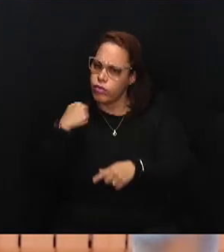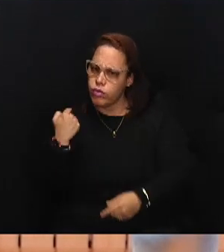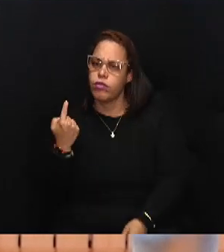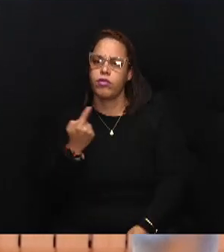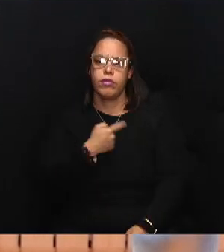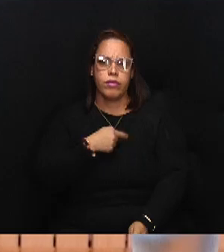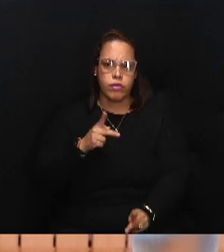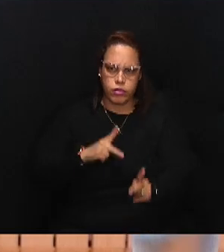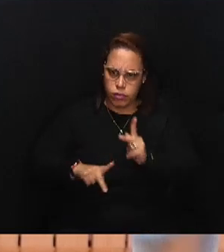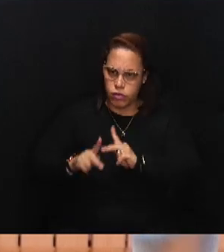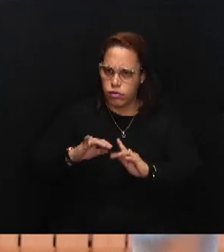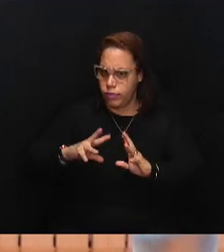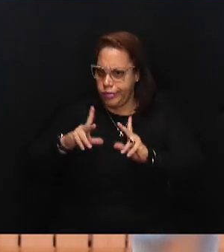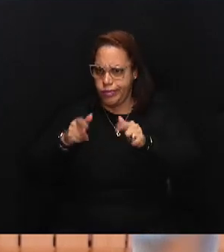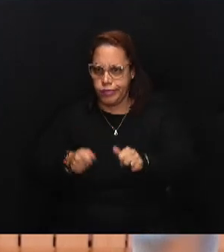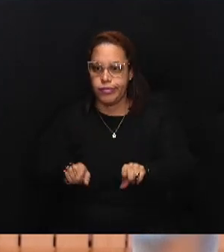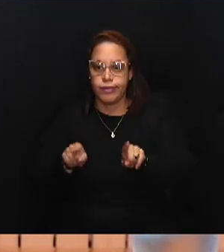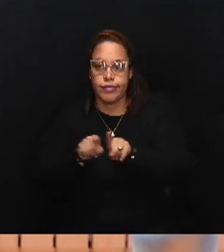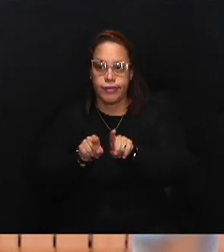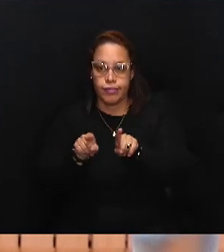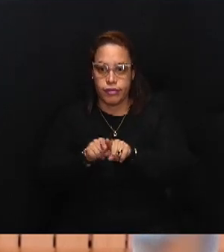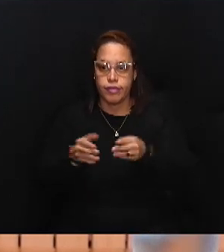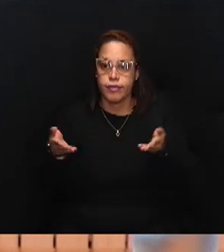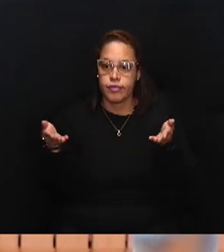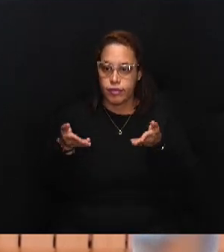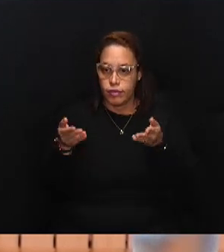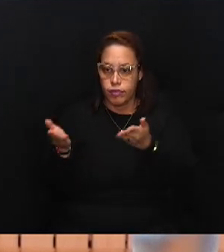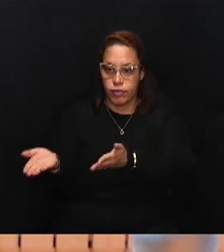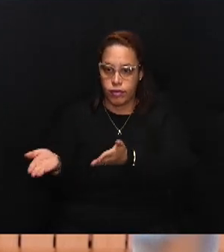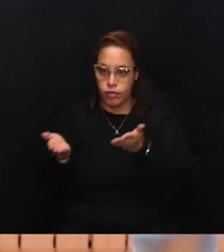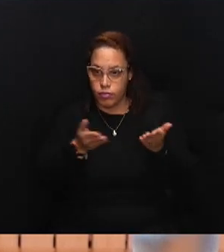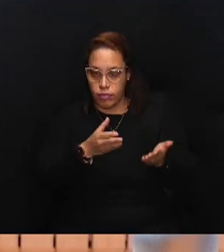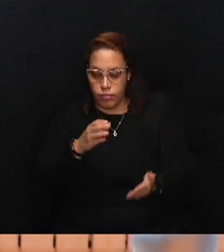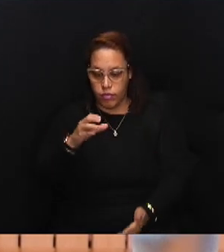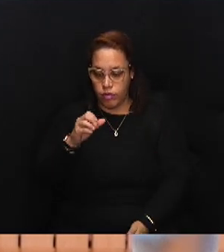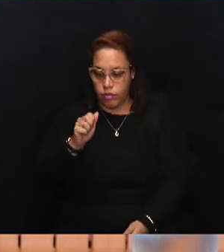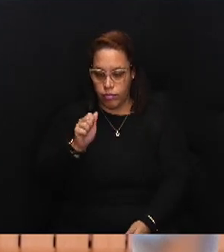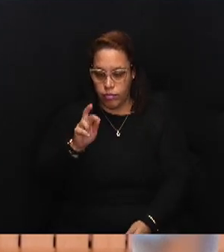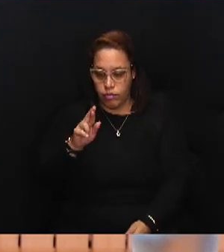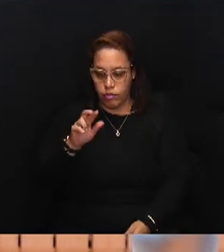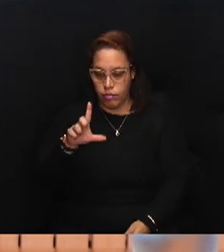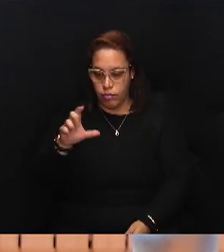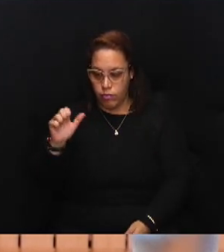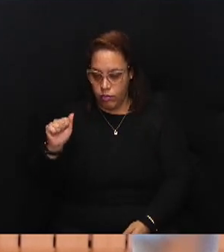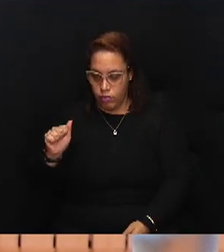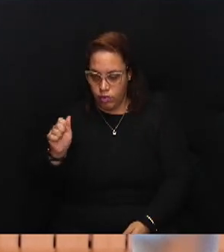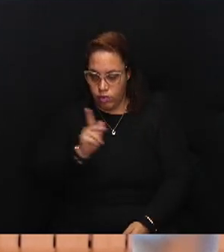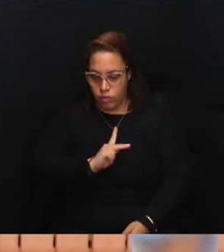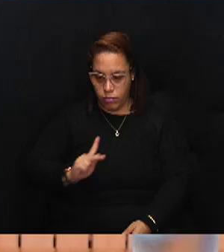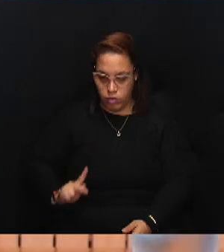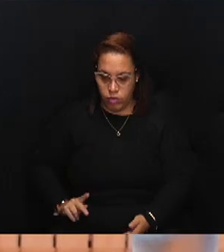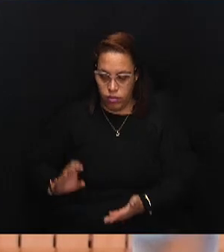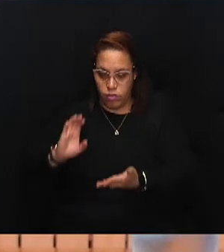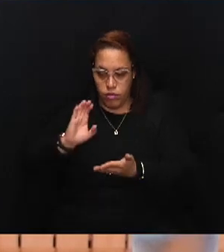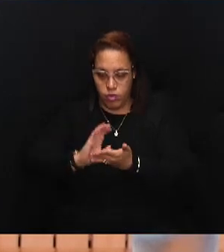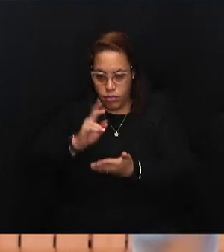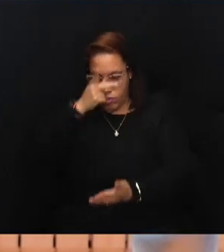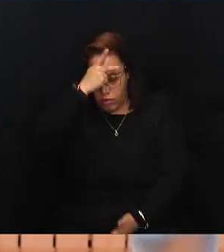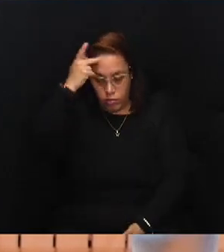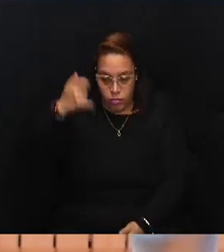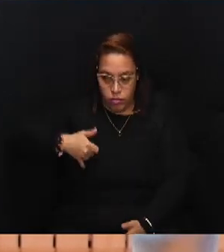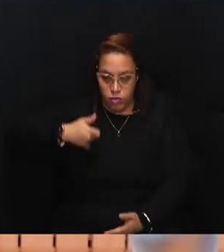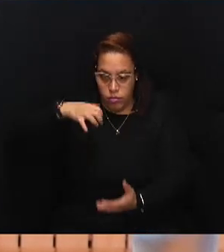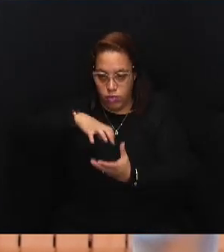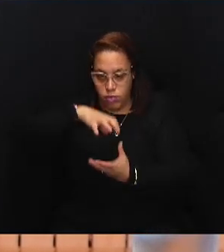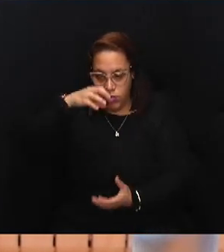da população em geral. Hoje nós temos aqui como convidada Carla, presidente do Conselho Municipal dos Idosos. Seja muito